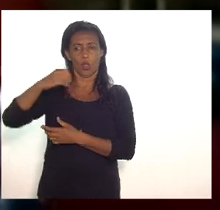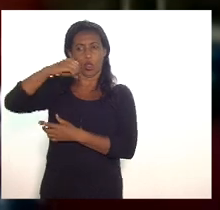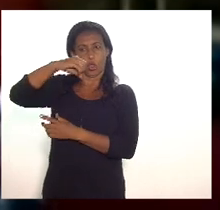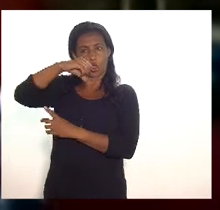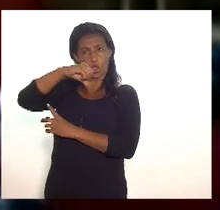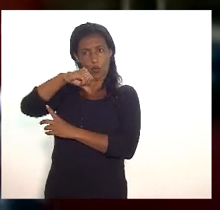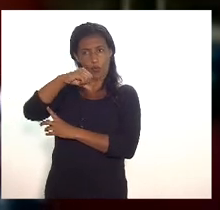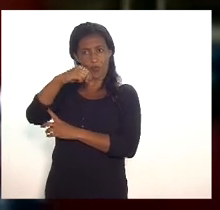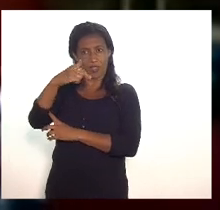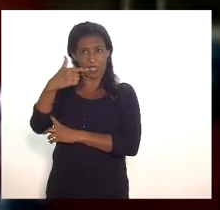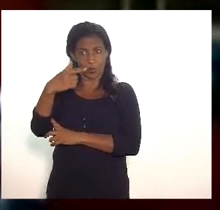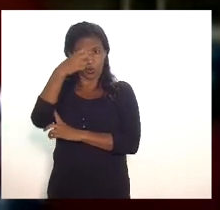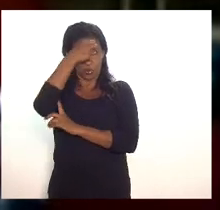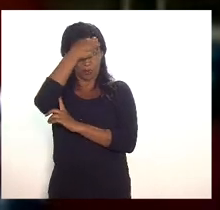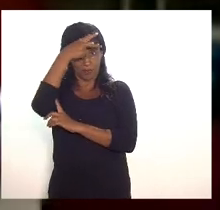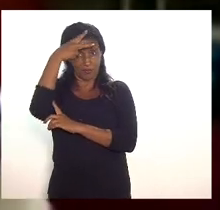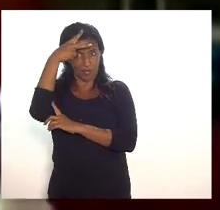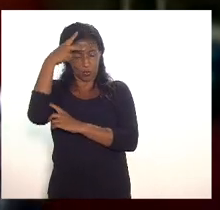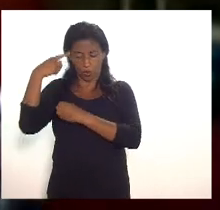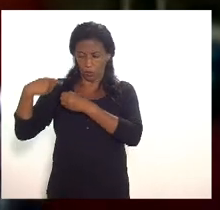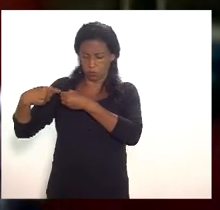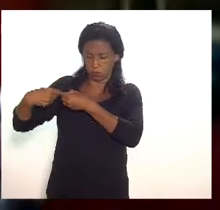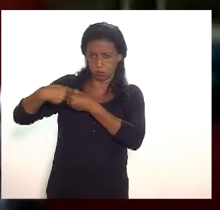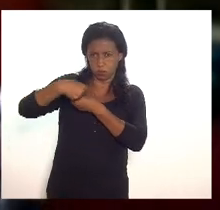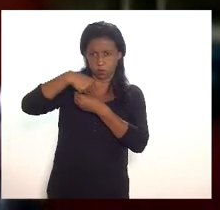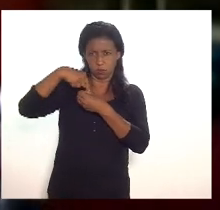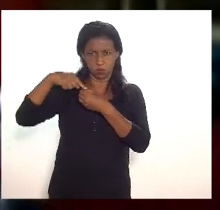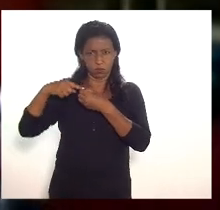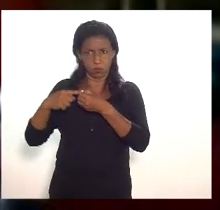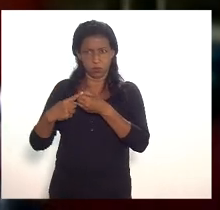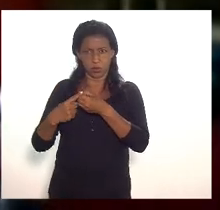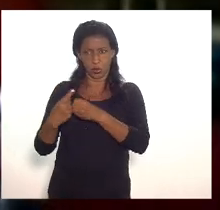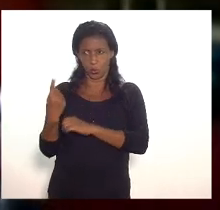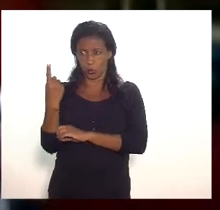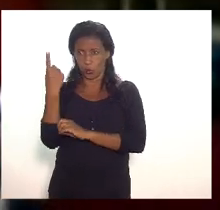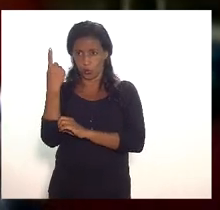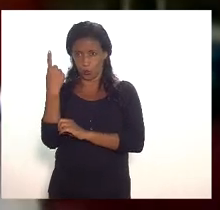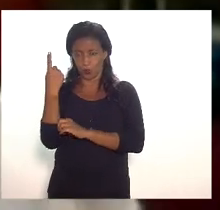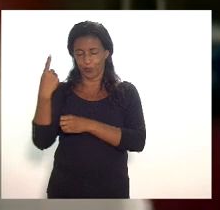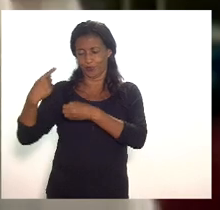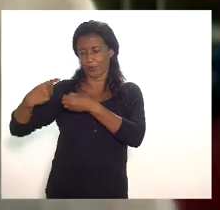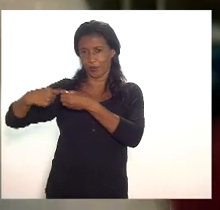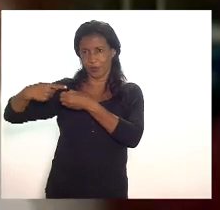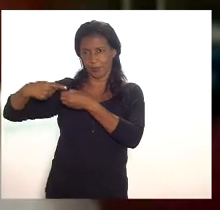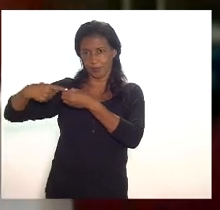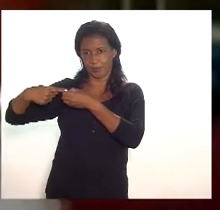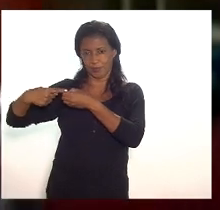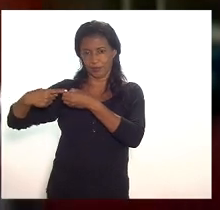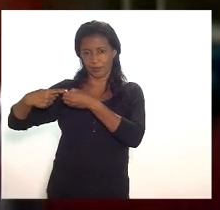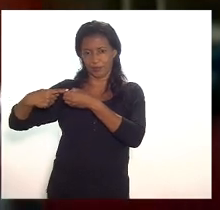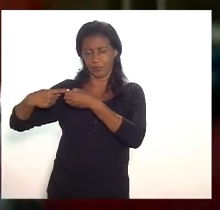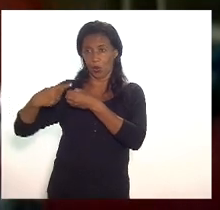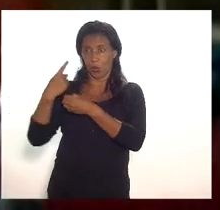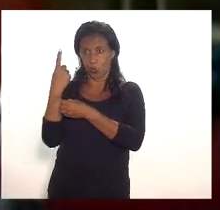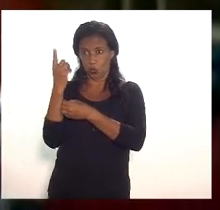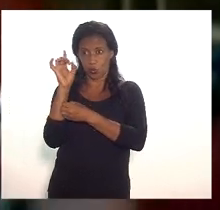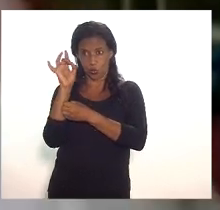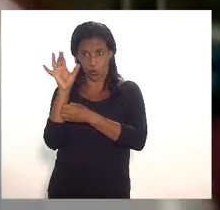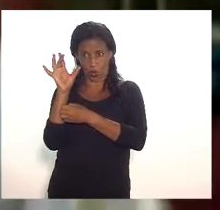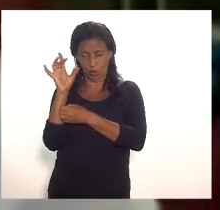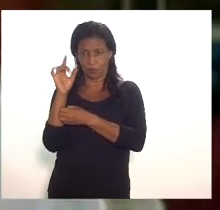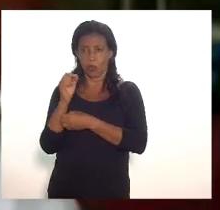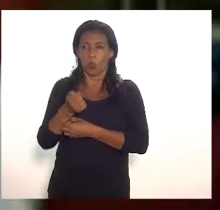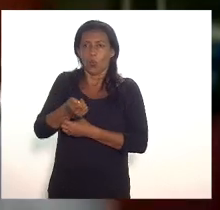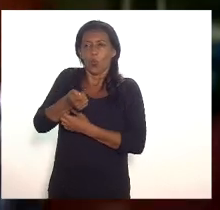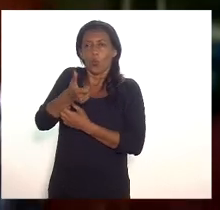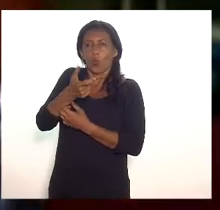92 municípios, um município com um município só, com